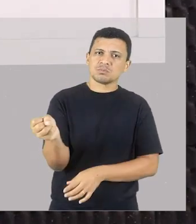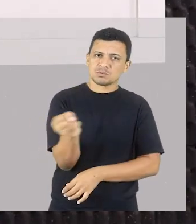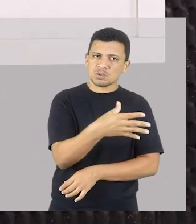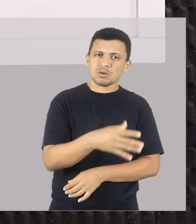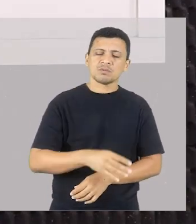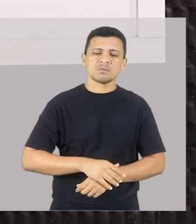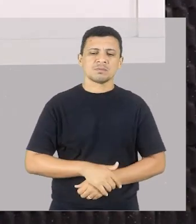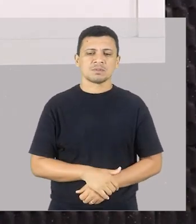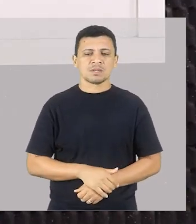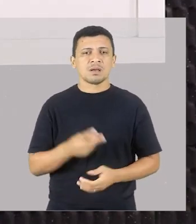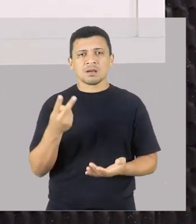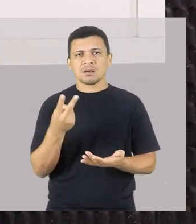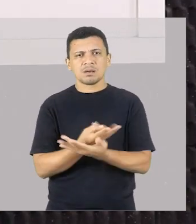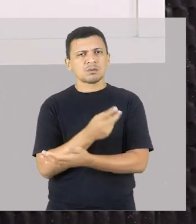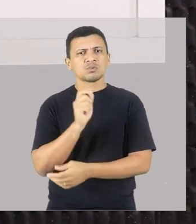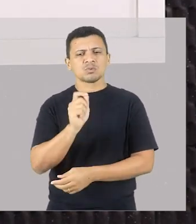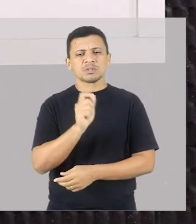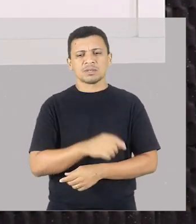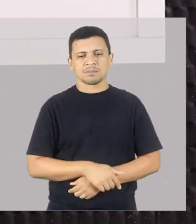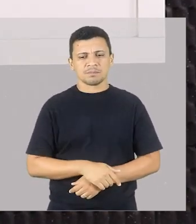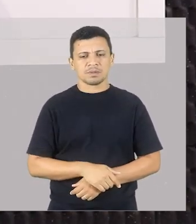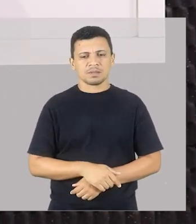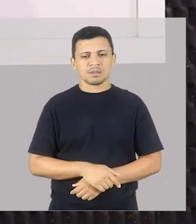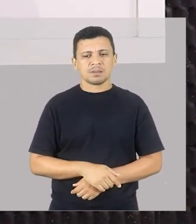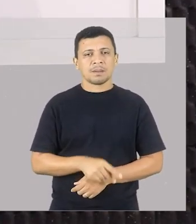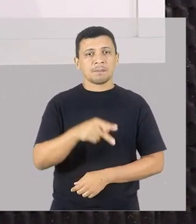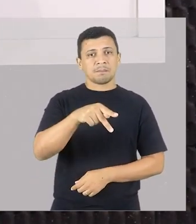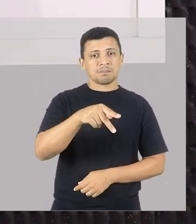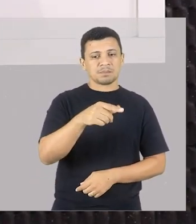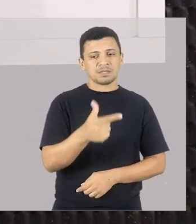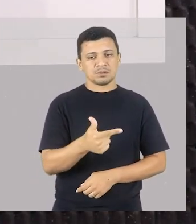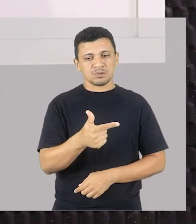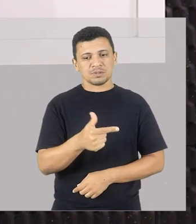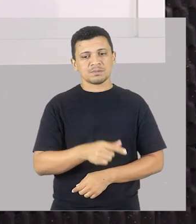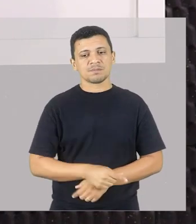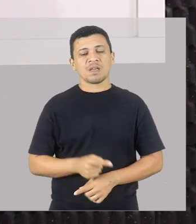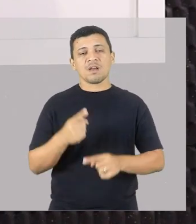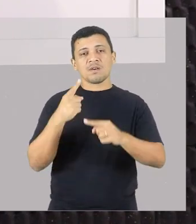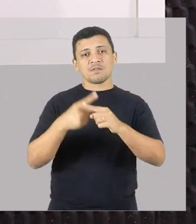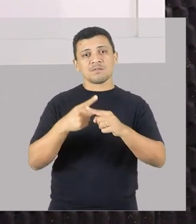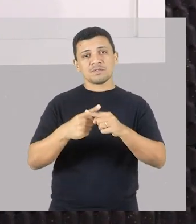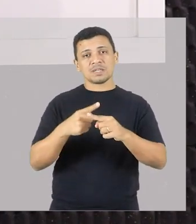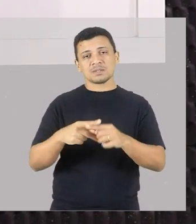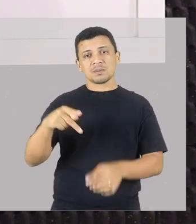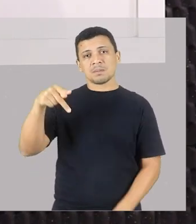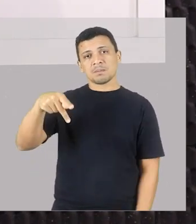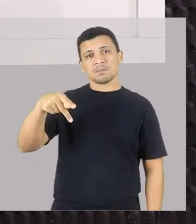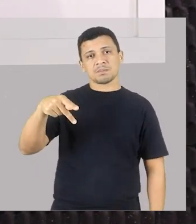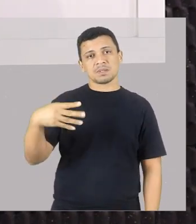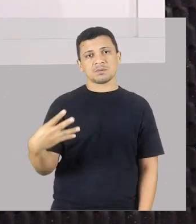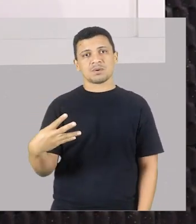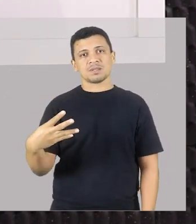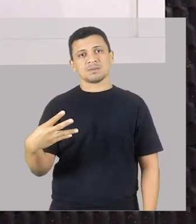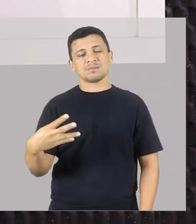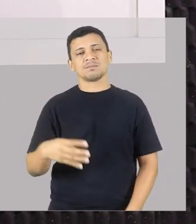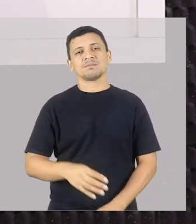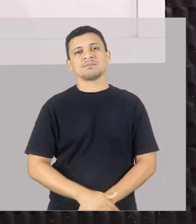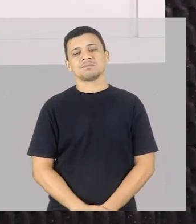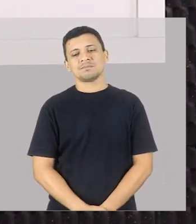vai acontecer? Você vai pegar, multiplicar a permutação de 2 pela permutação de